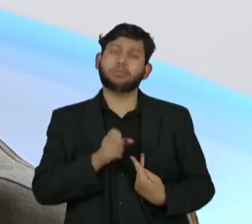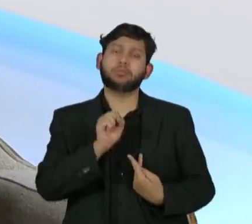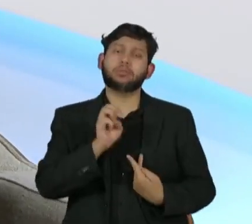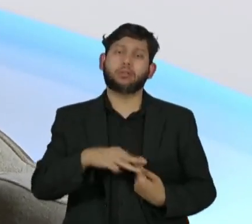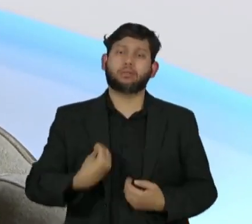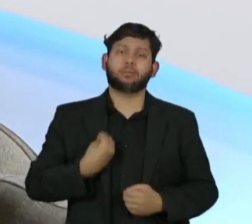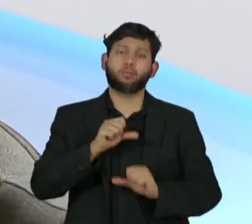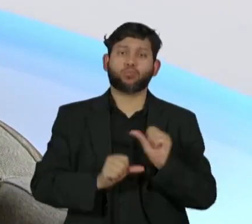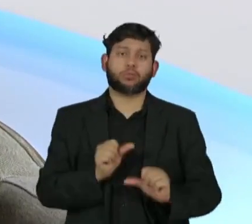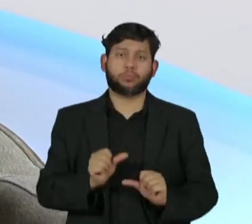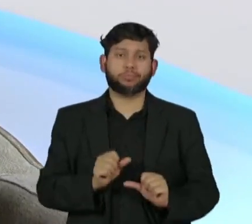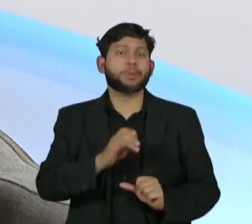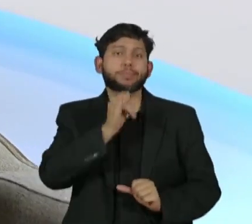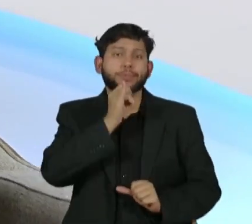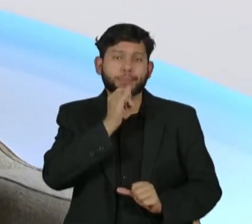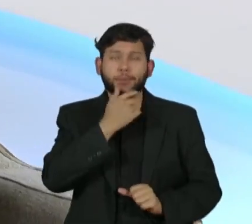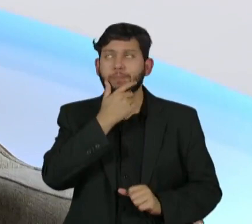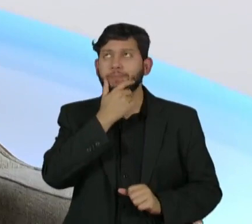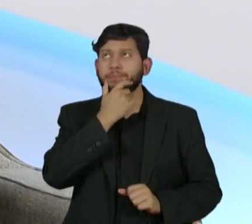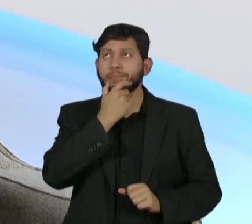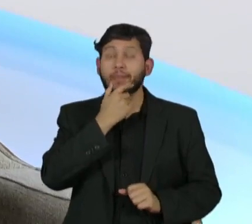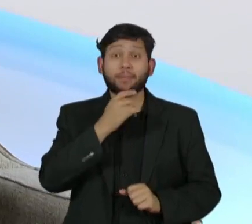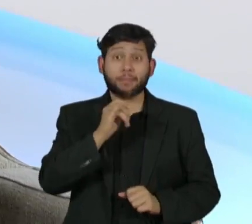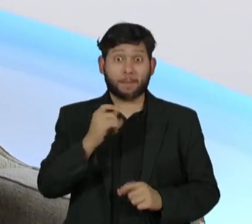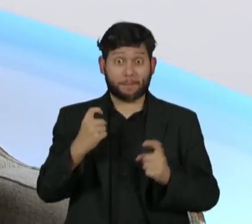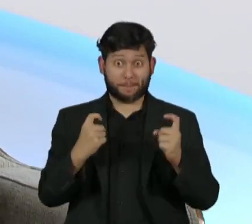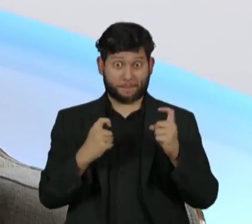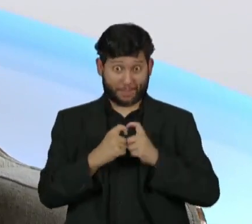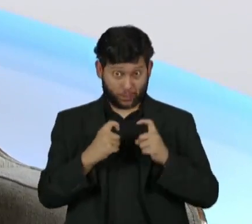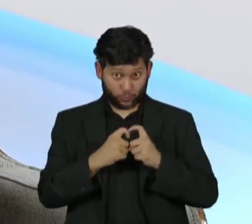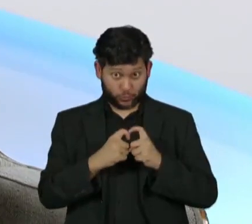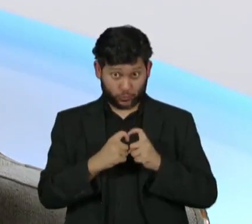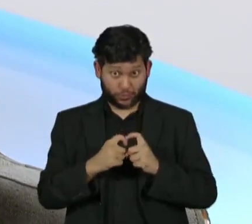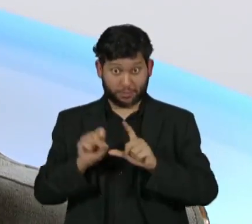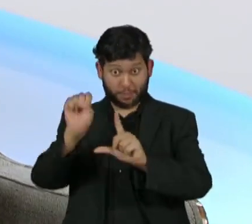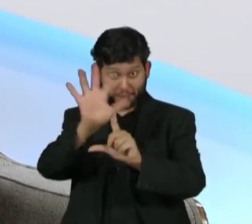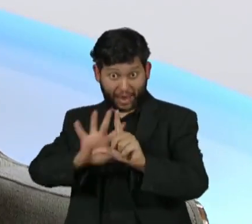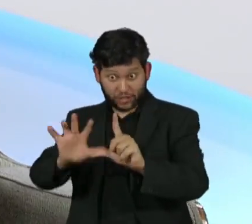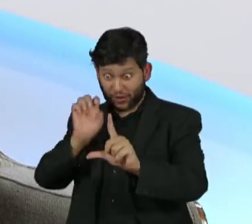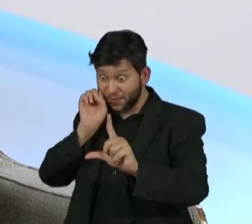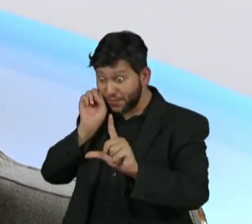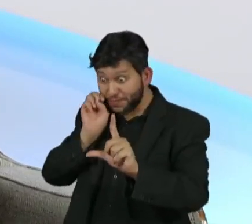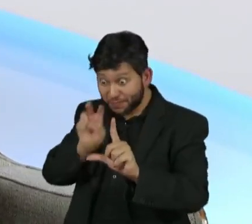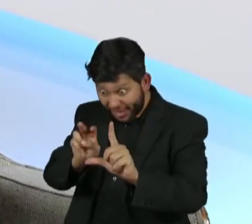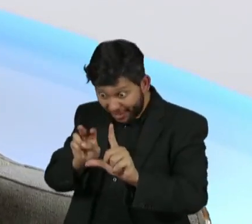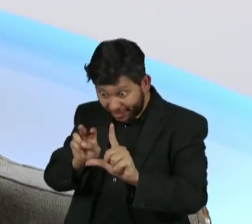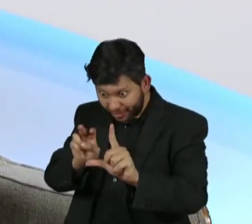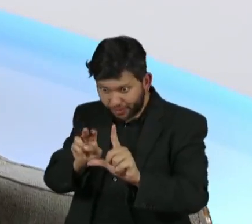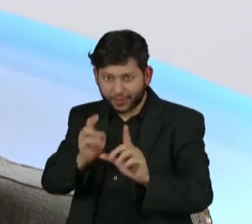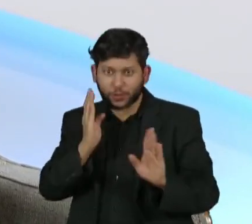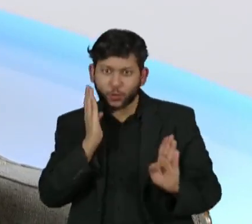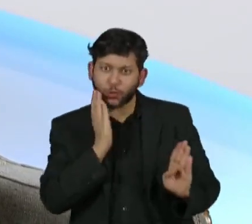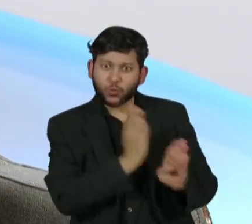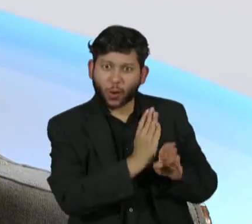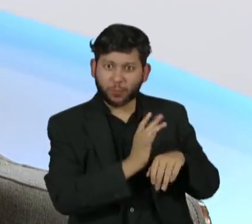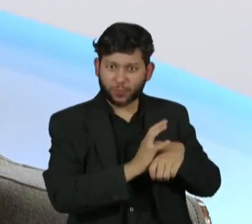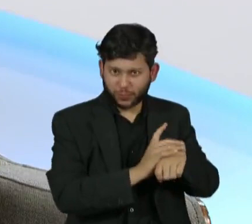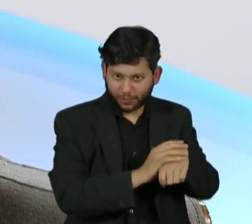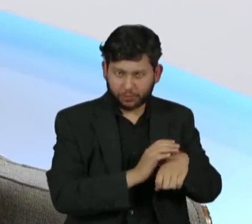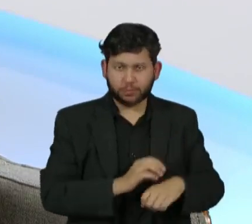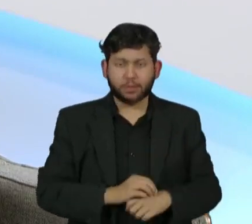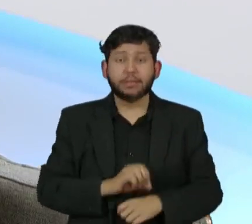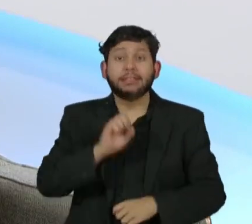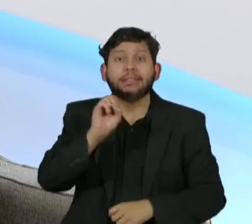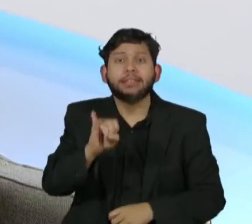de repente você consegue fazer com que um médico que dá diagnósticos de imagem ele seja 10 vezes mais preciso